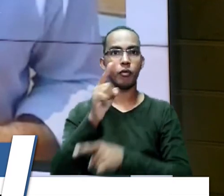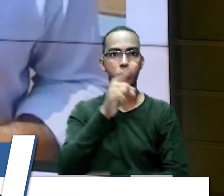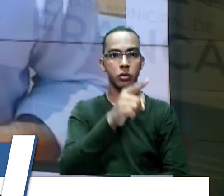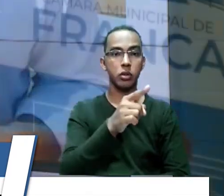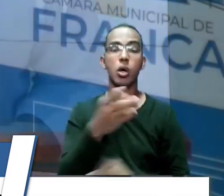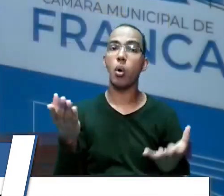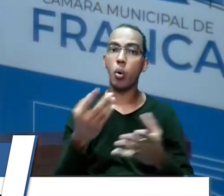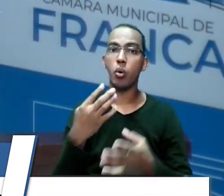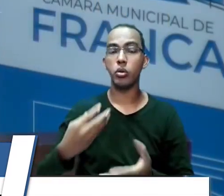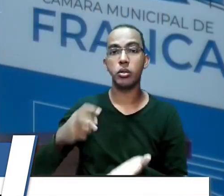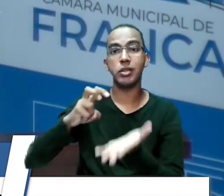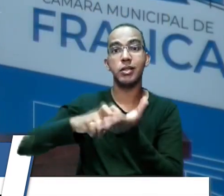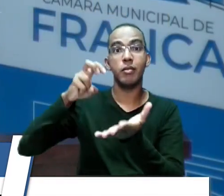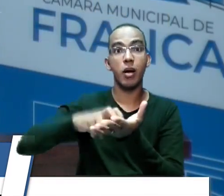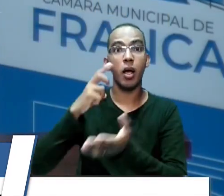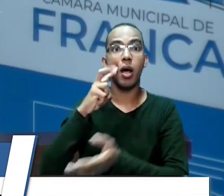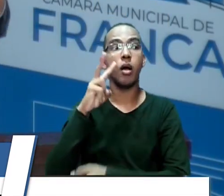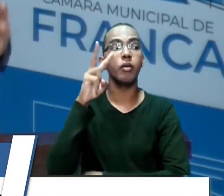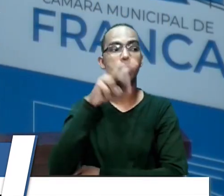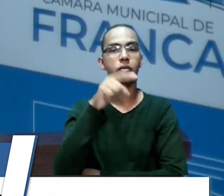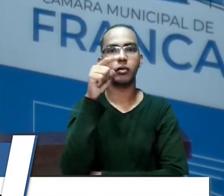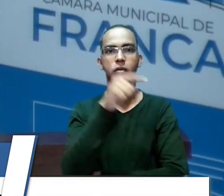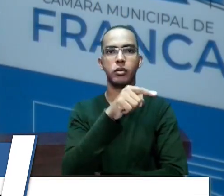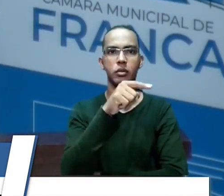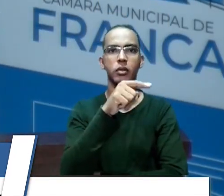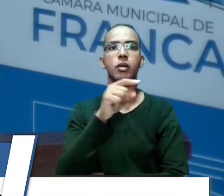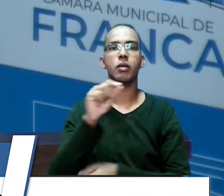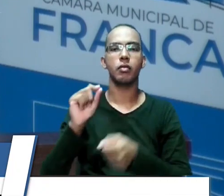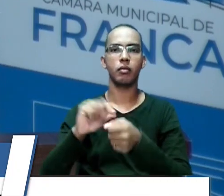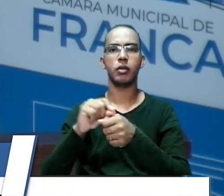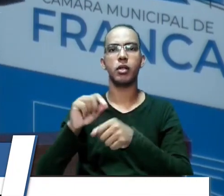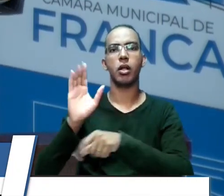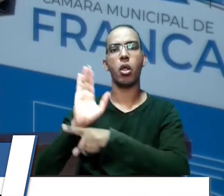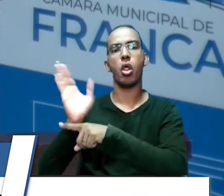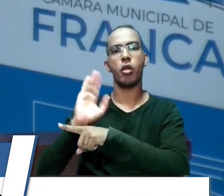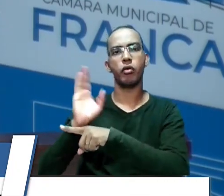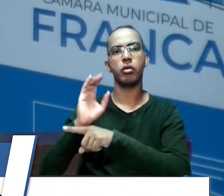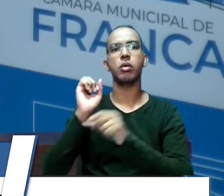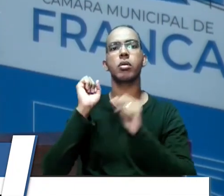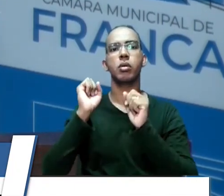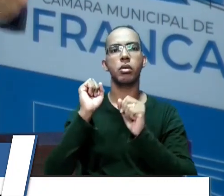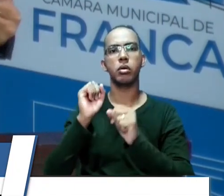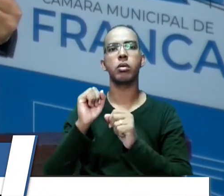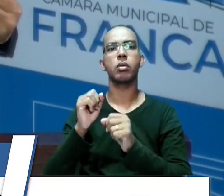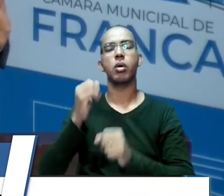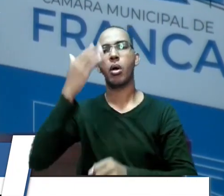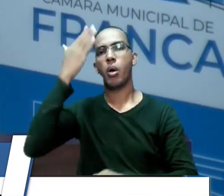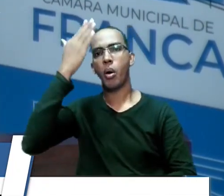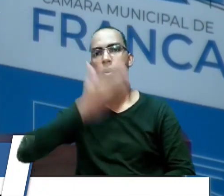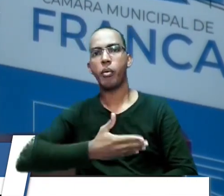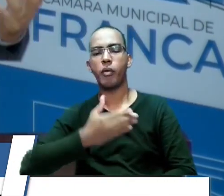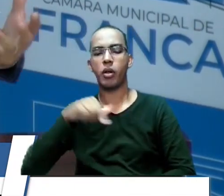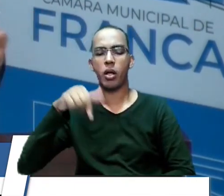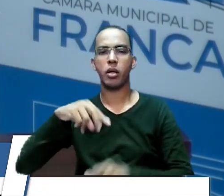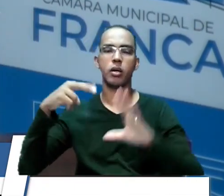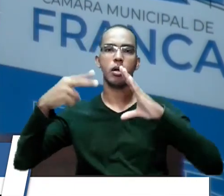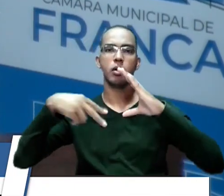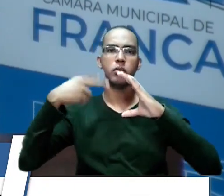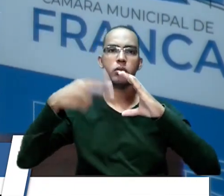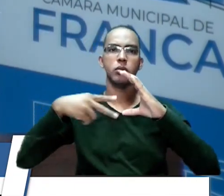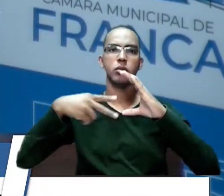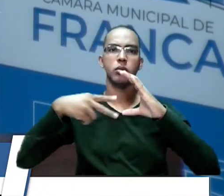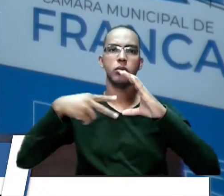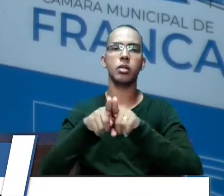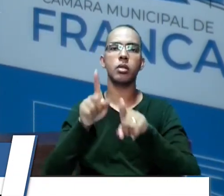manhã, fazendo este material para que pudesse estar mostrando aqui na câmara e mostrando para